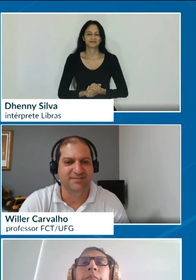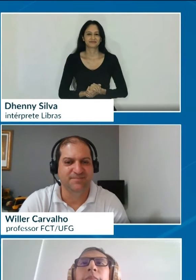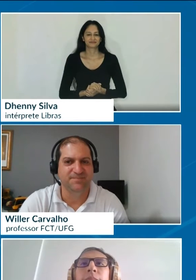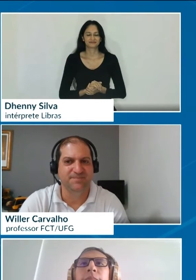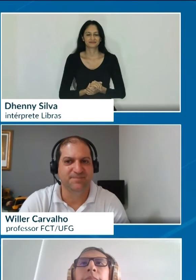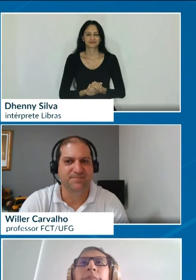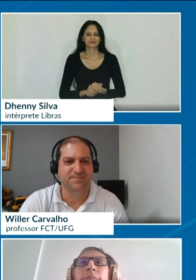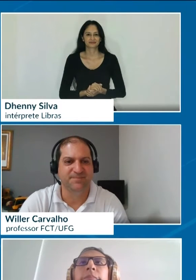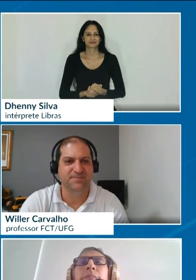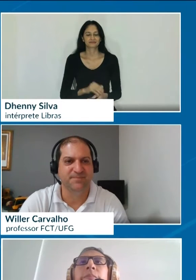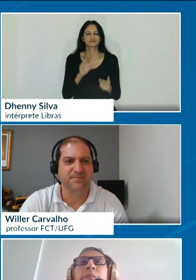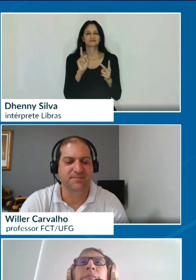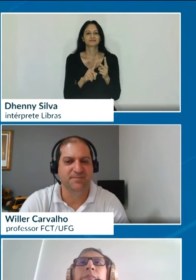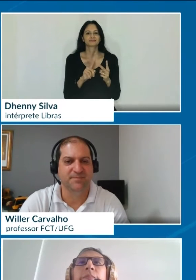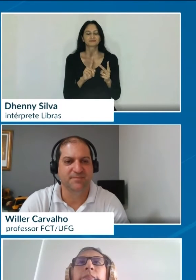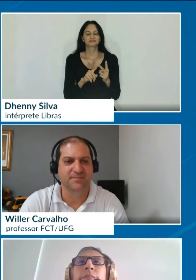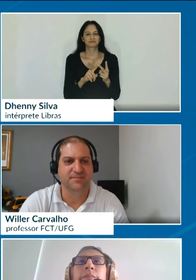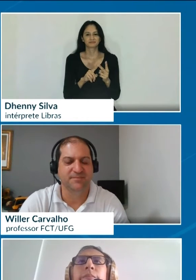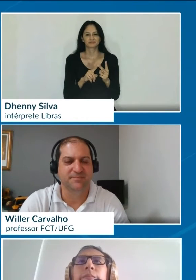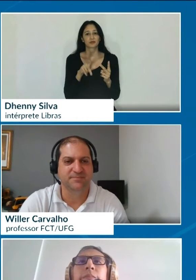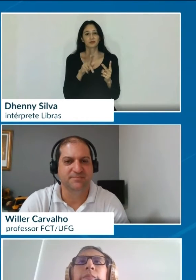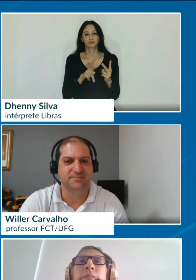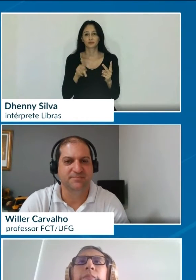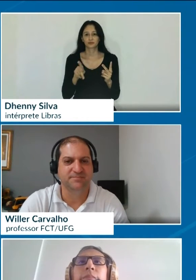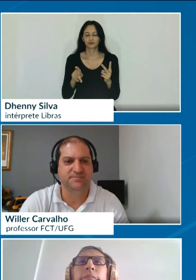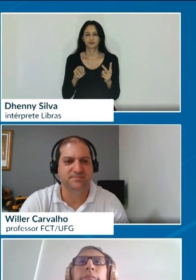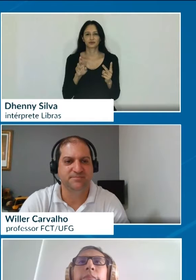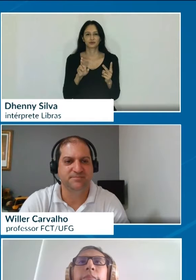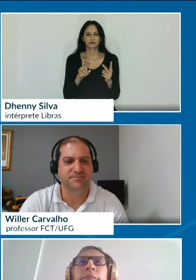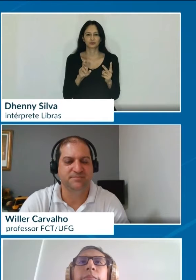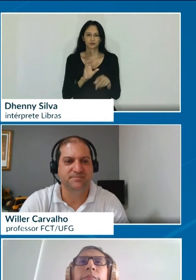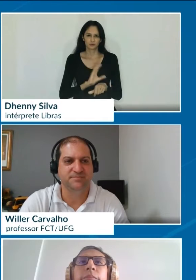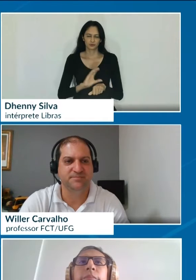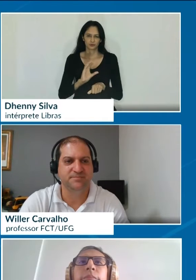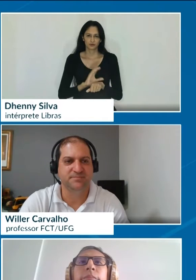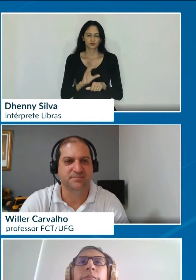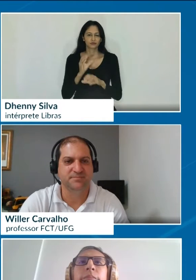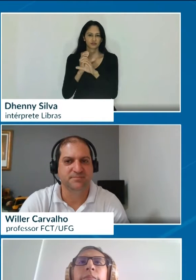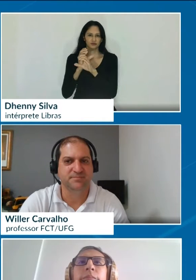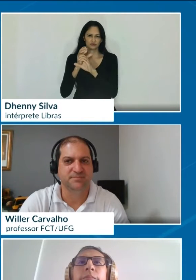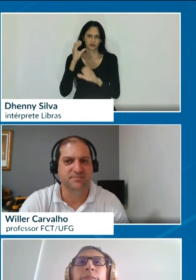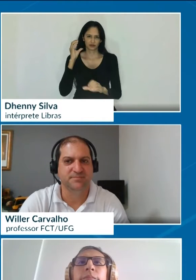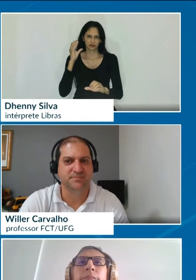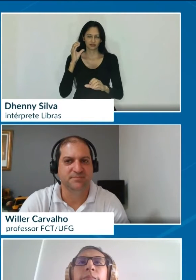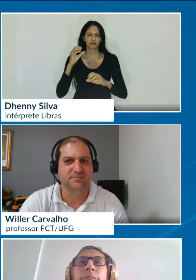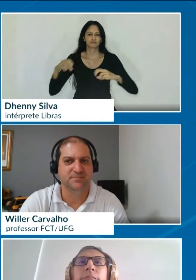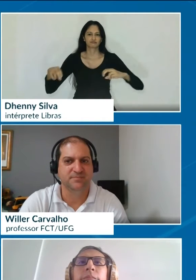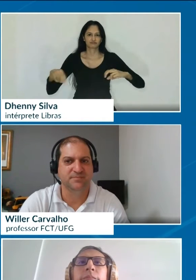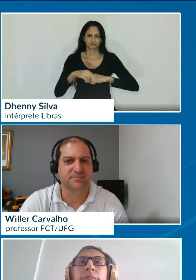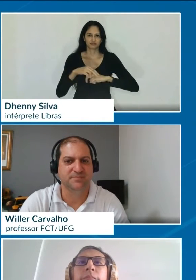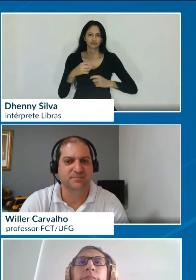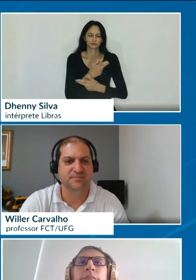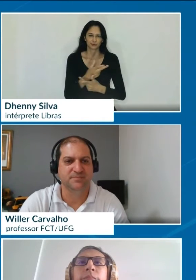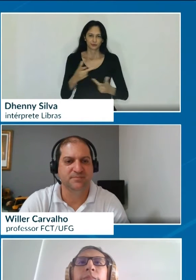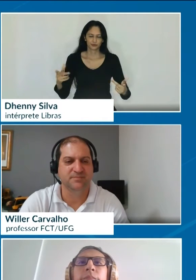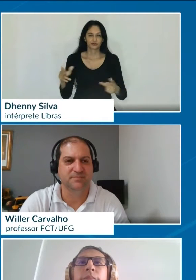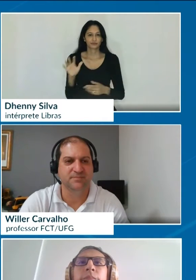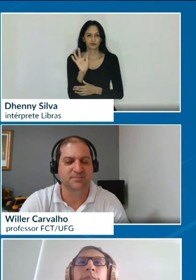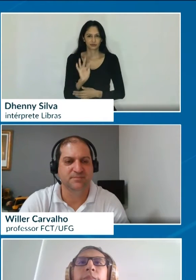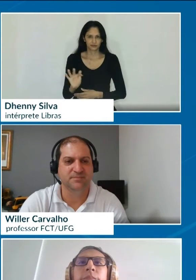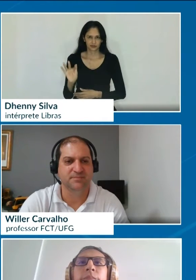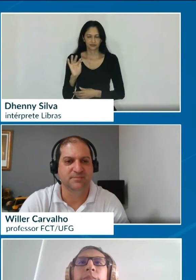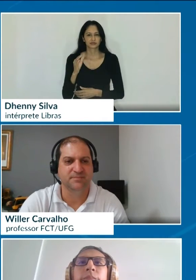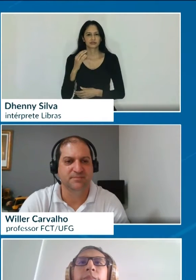bem-vindo. Temos aqui também o professor do curso de Engenharia de Transportes da Faculdade de Ciência e Tecnologia